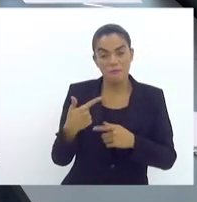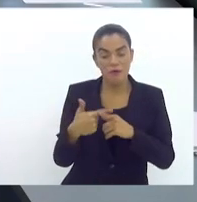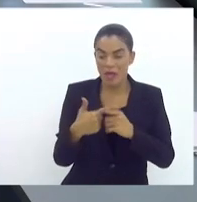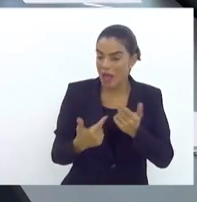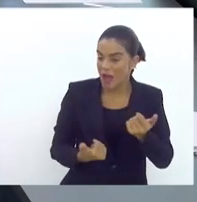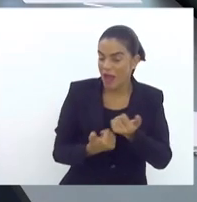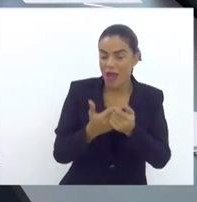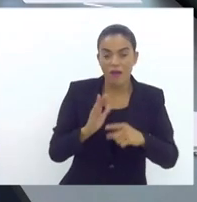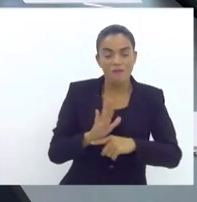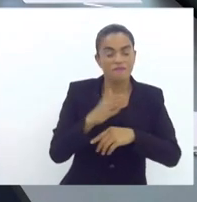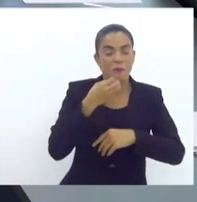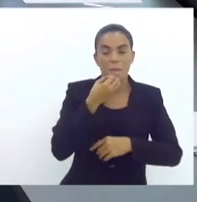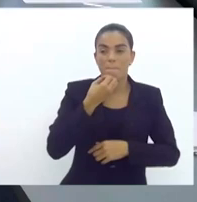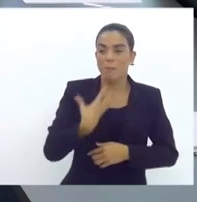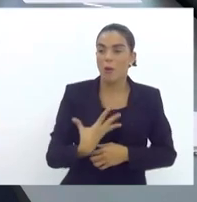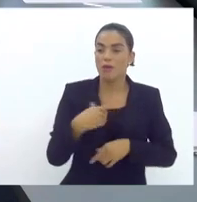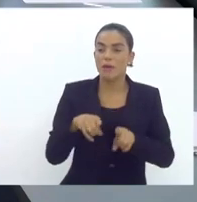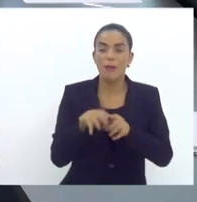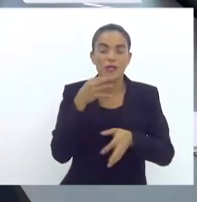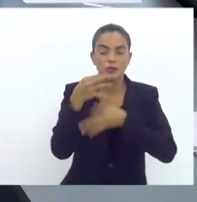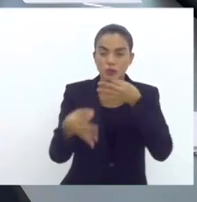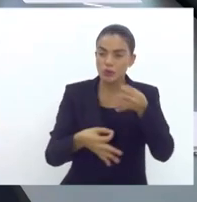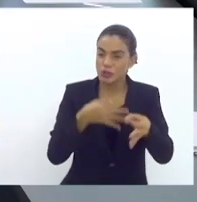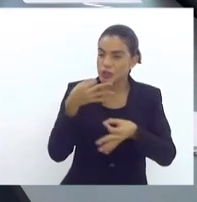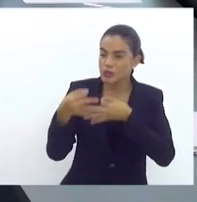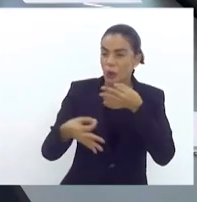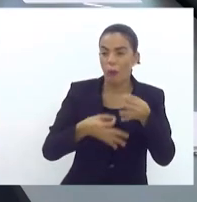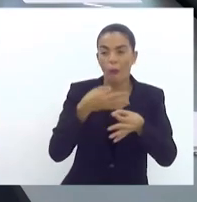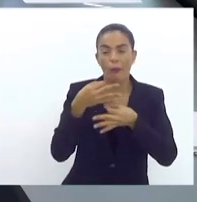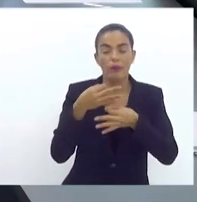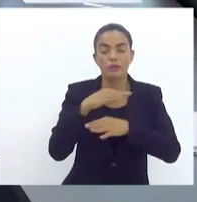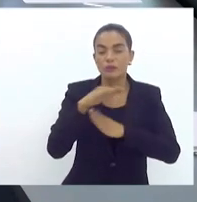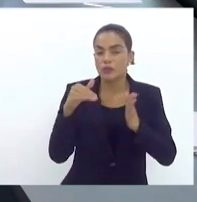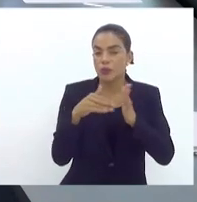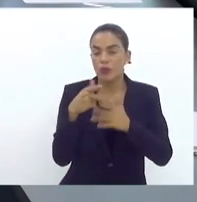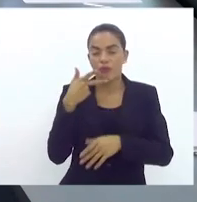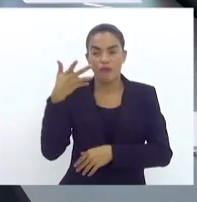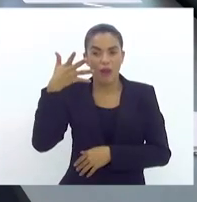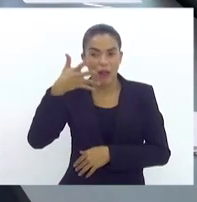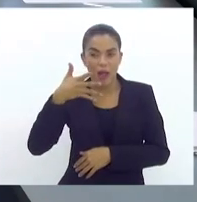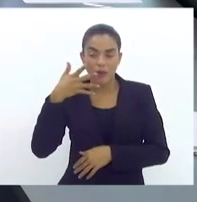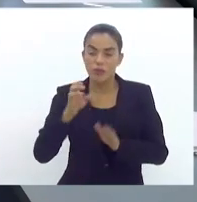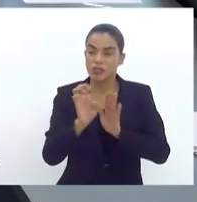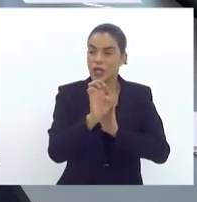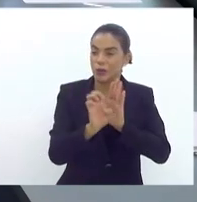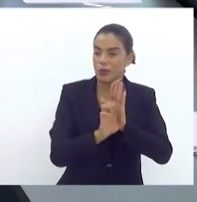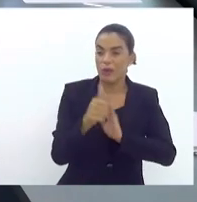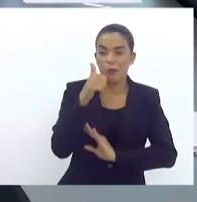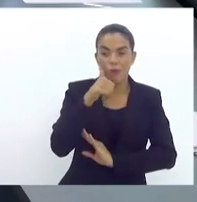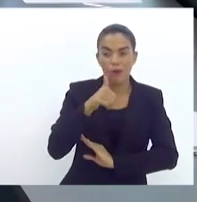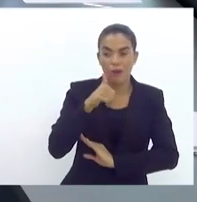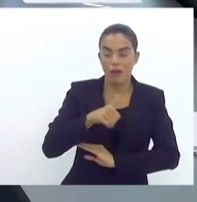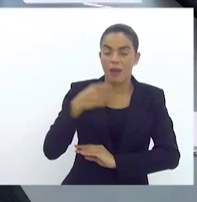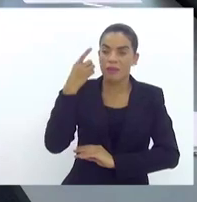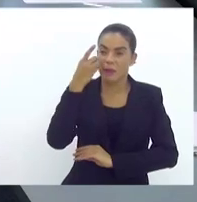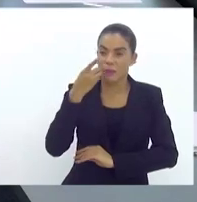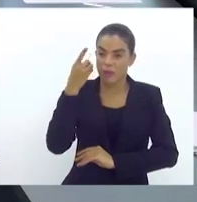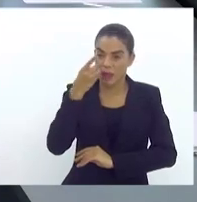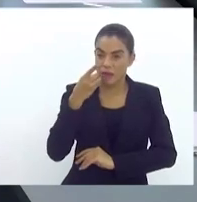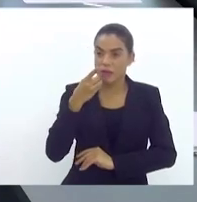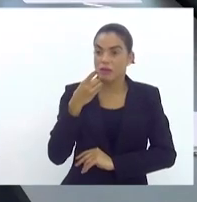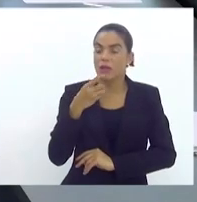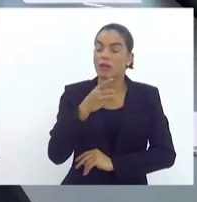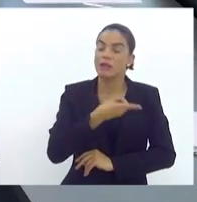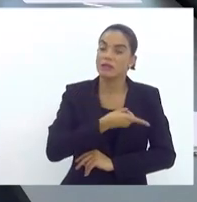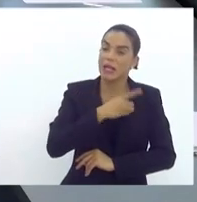boa e as sugestões aqui o que foi dito do estatuto da mulher parlamentar que a gente levou três anos a deputada